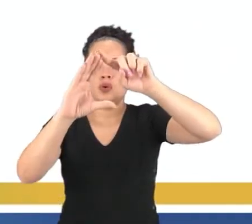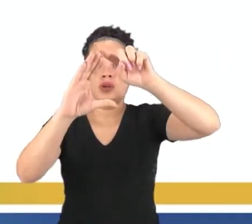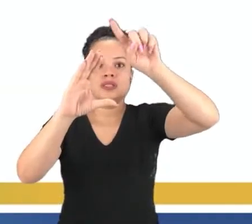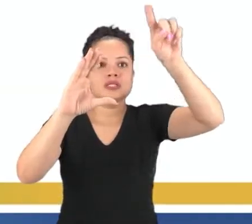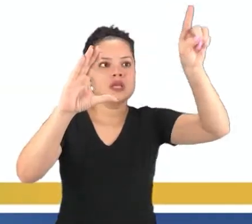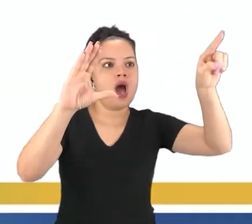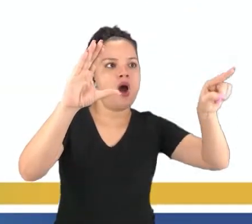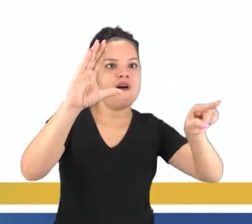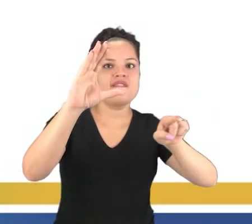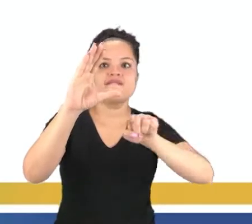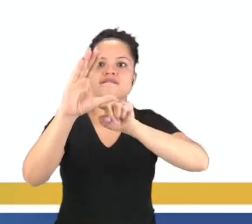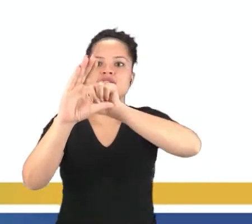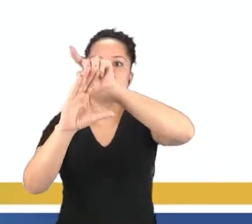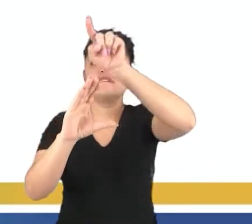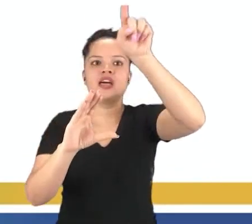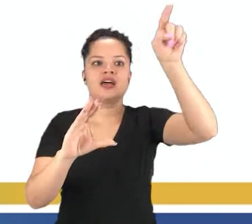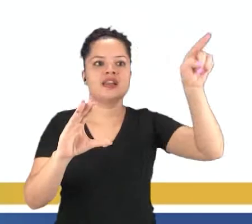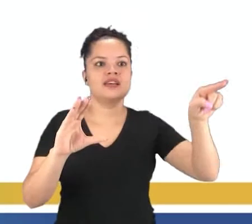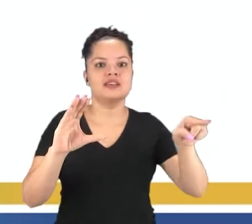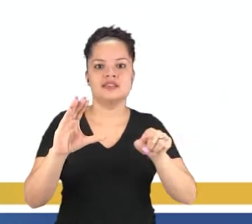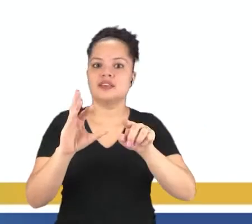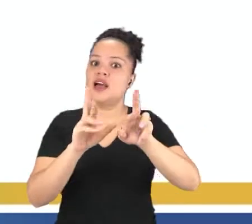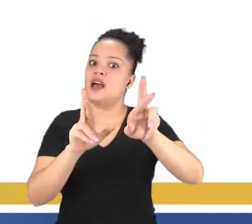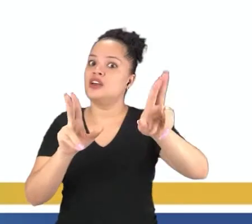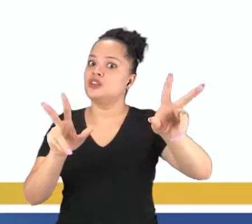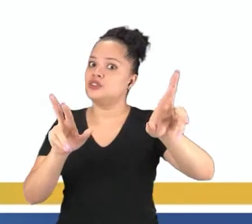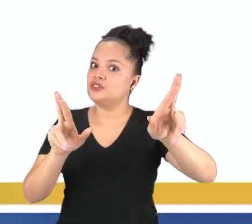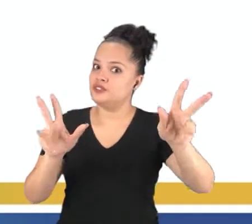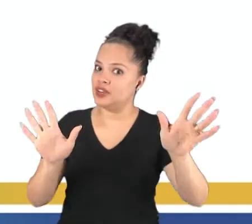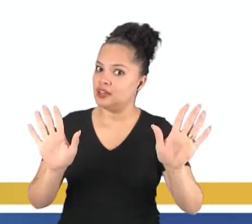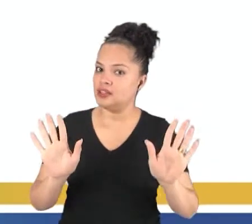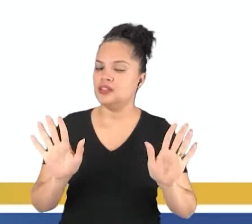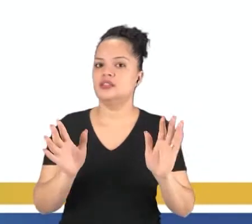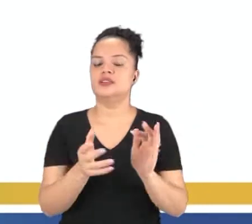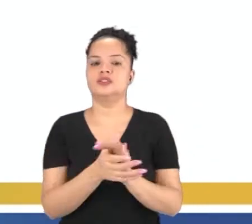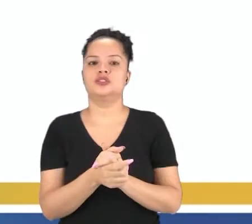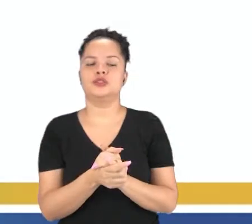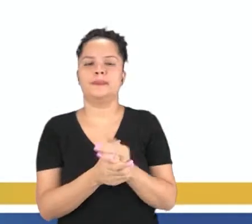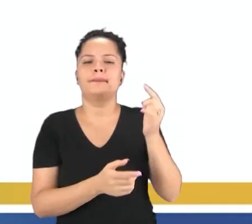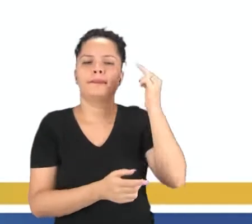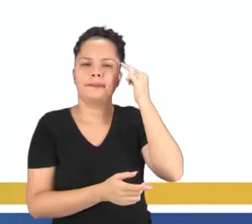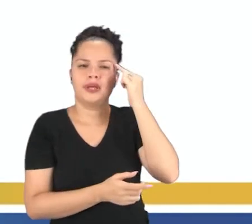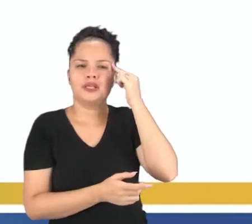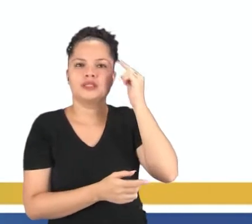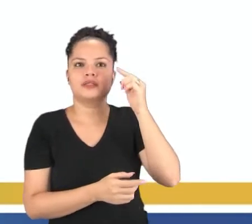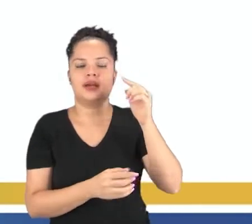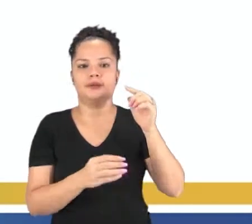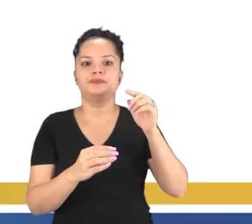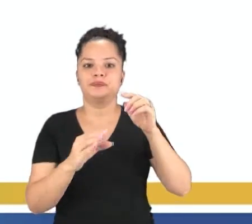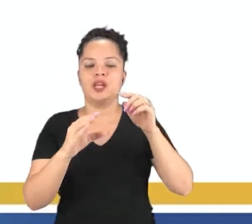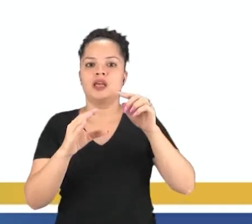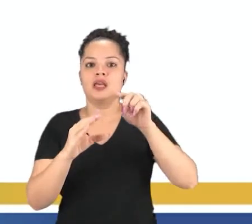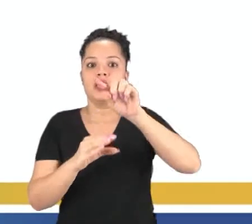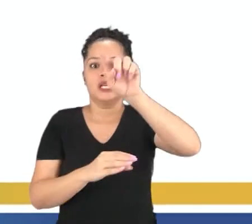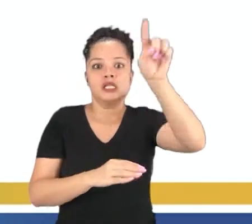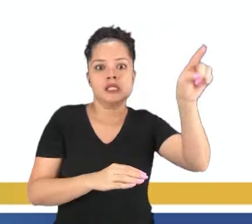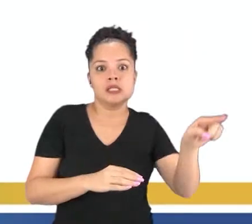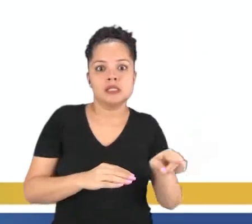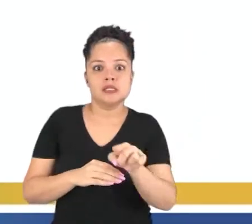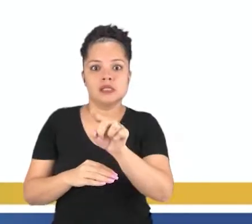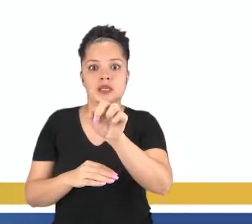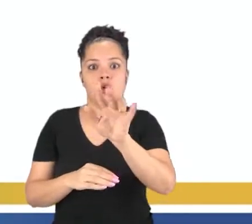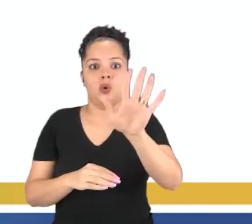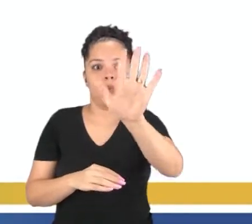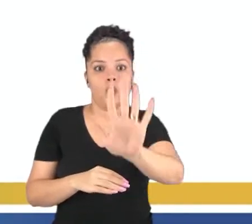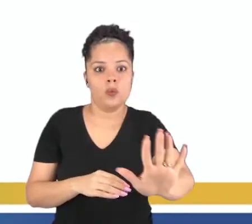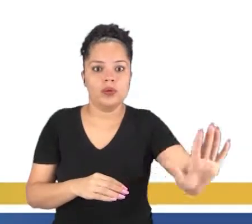linha. Então, essa é a diferença entre círculo e circunferência. Então, pense assim, círculo é uma região, circunferência é